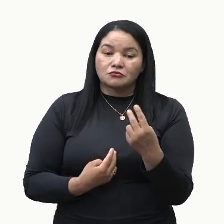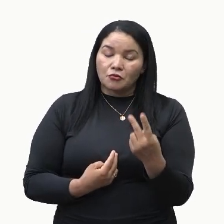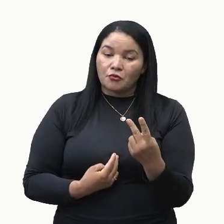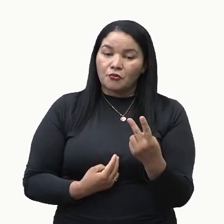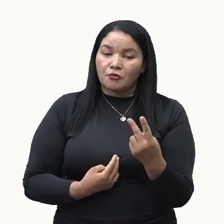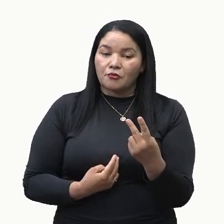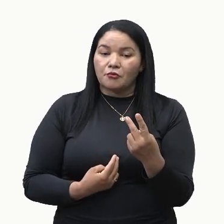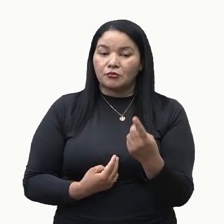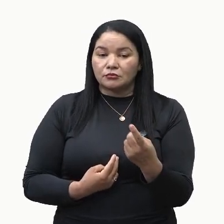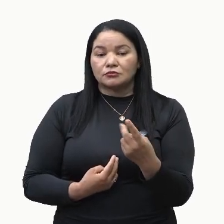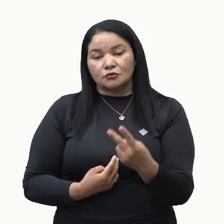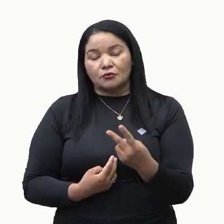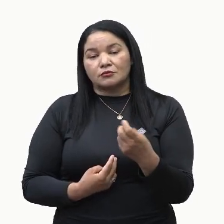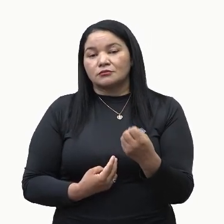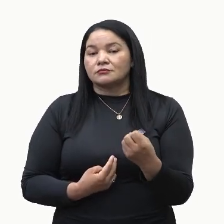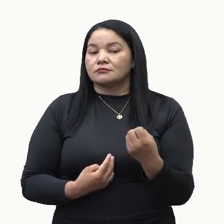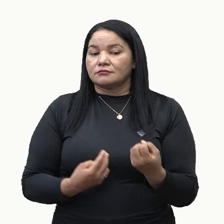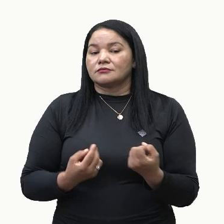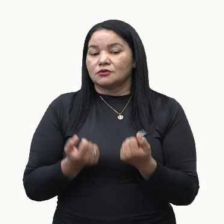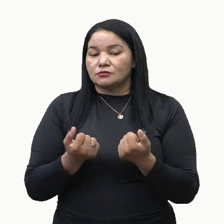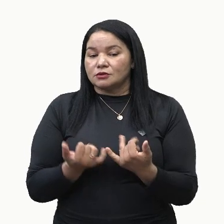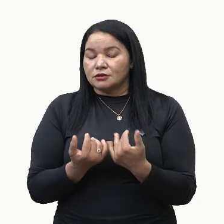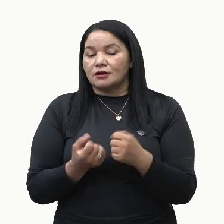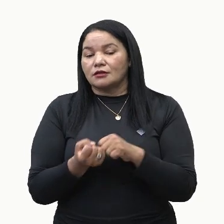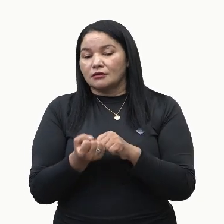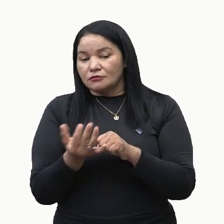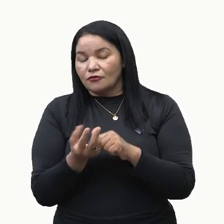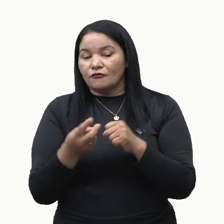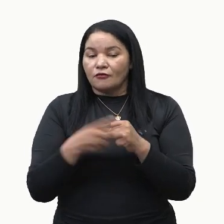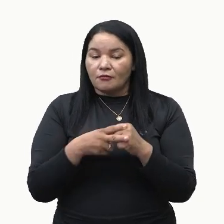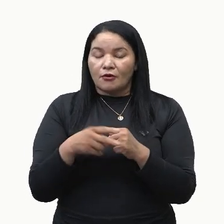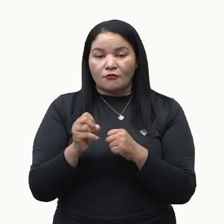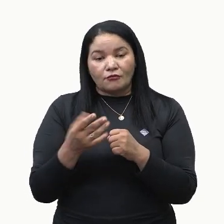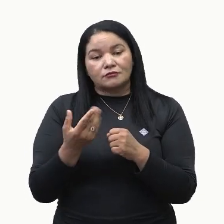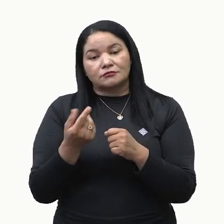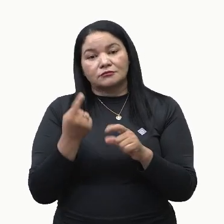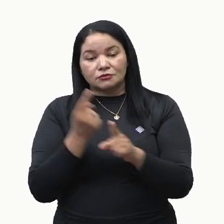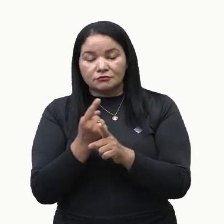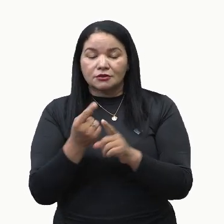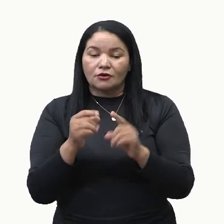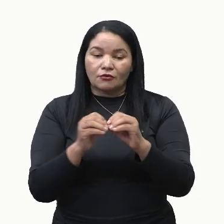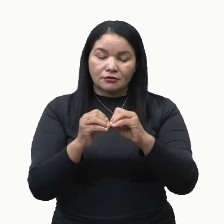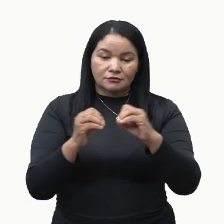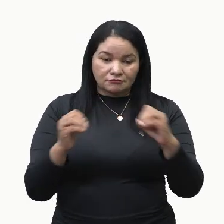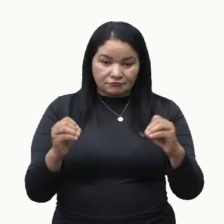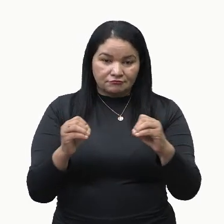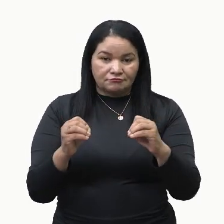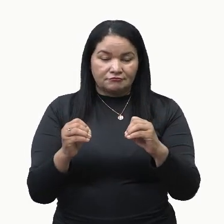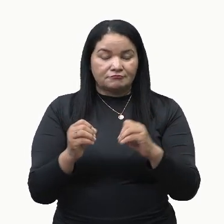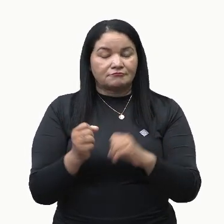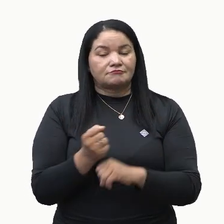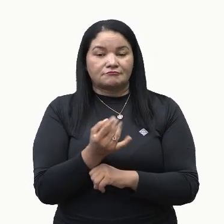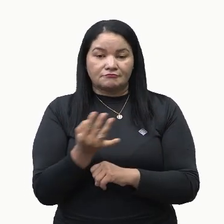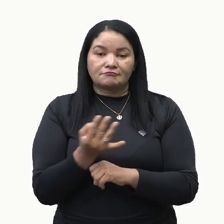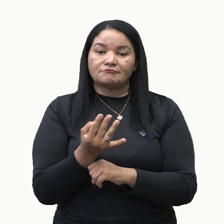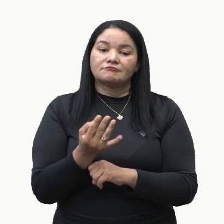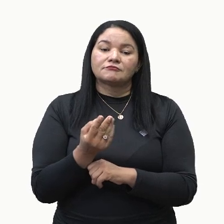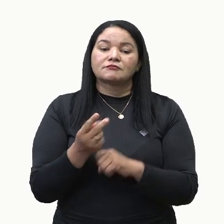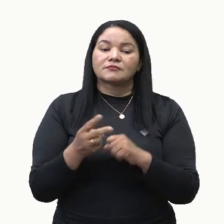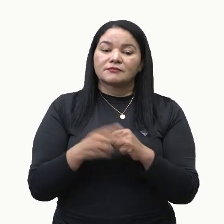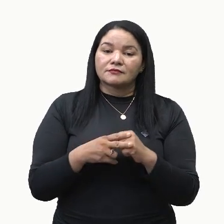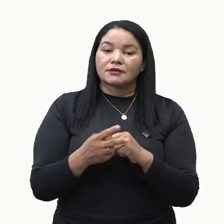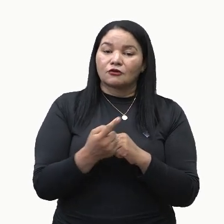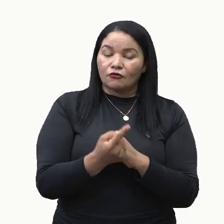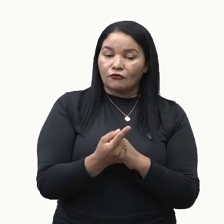verbal, ok? Então, você identifica a oração através dos números de verbos. Um verbo,